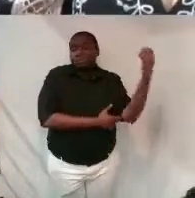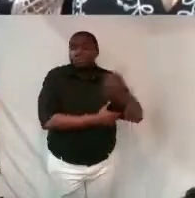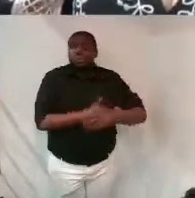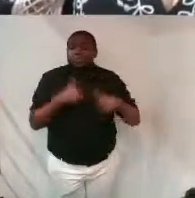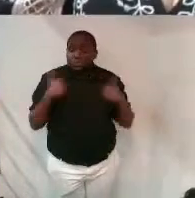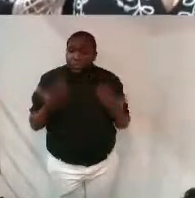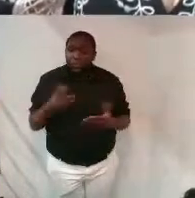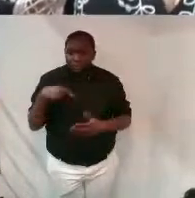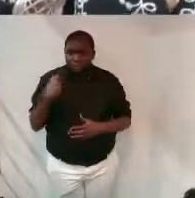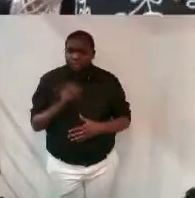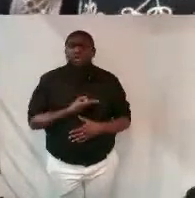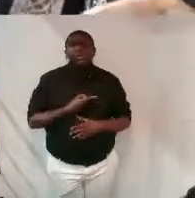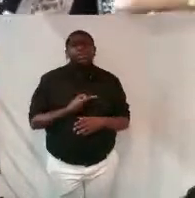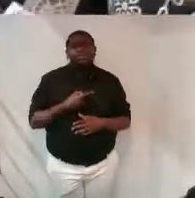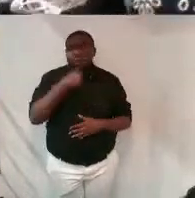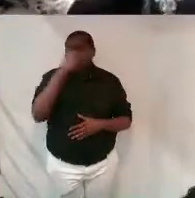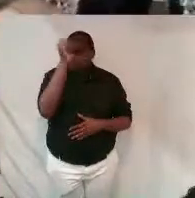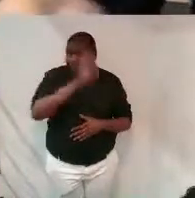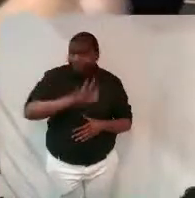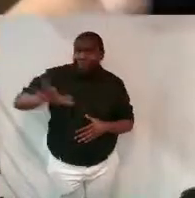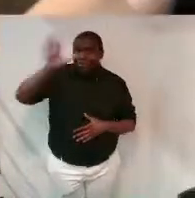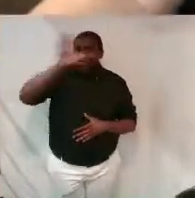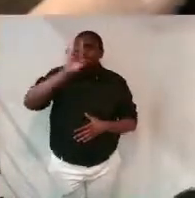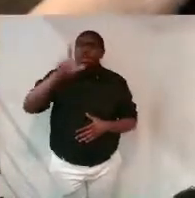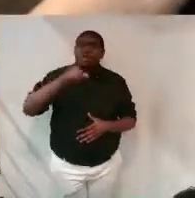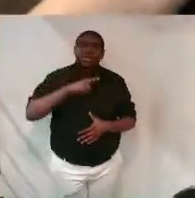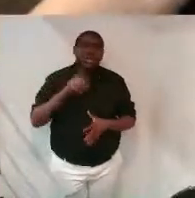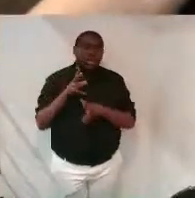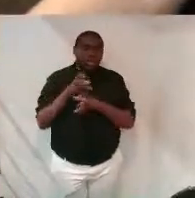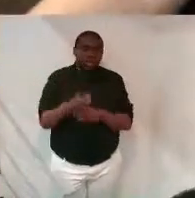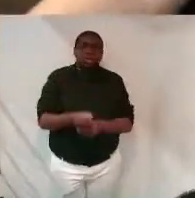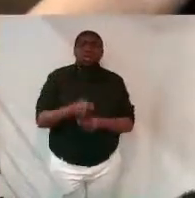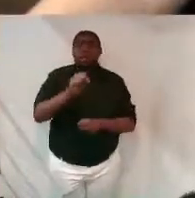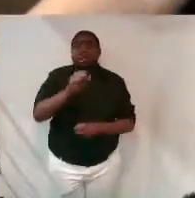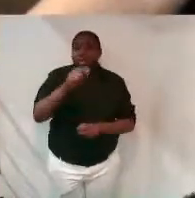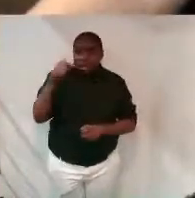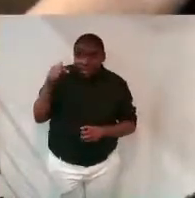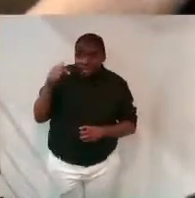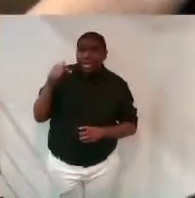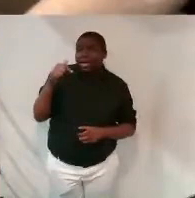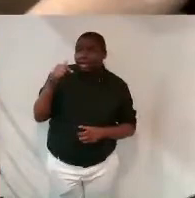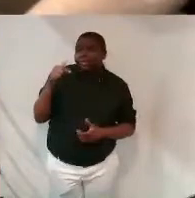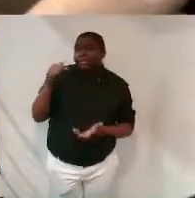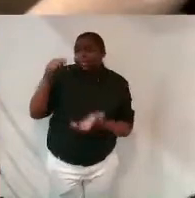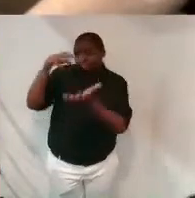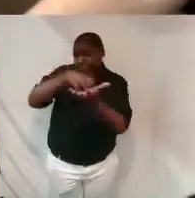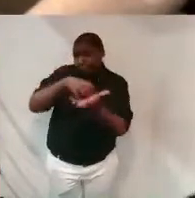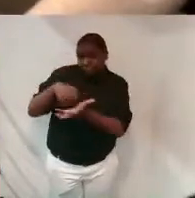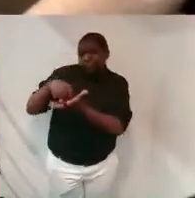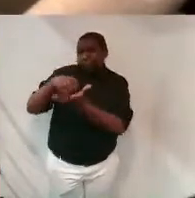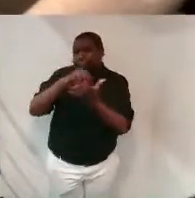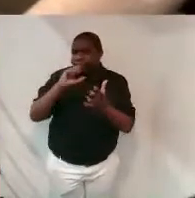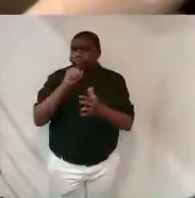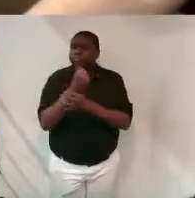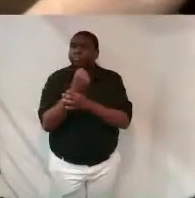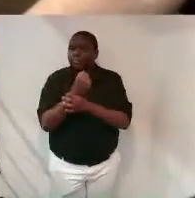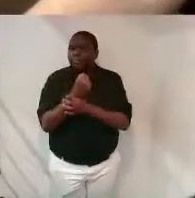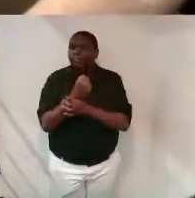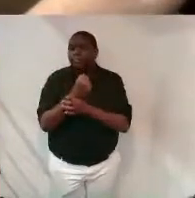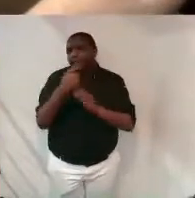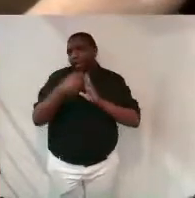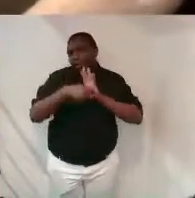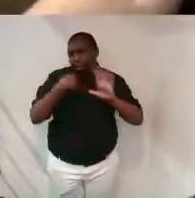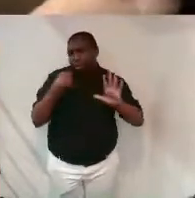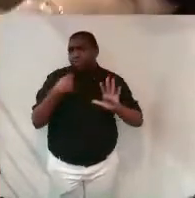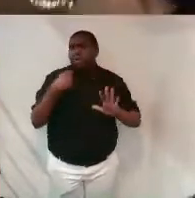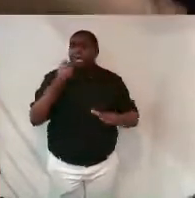extensão territorial, nós temos apenas 87 agências reguladoras. Grande parte dessas ainda não fazem